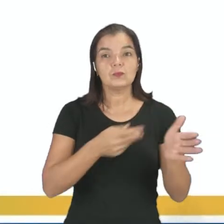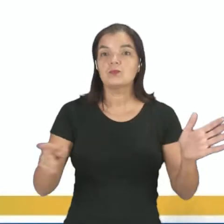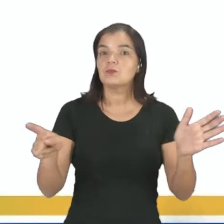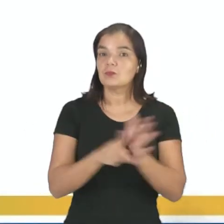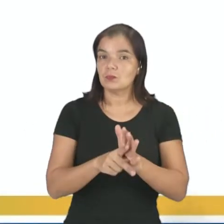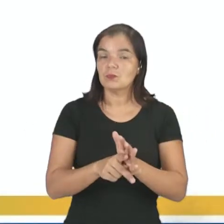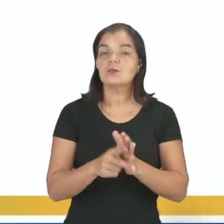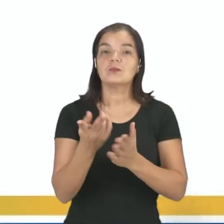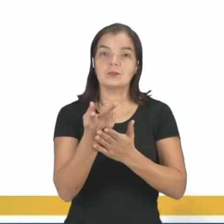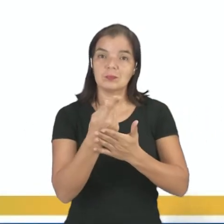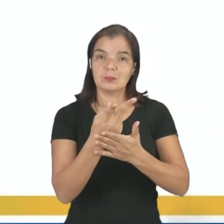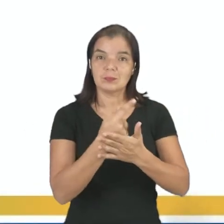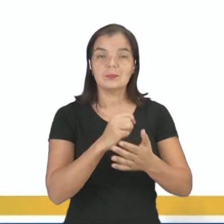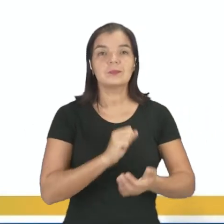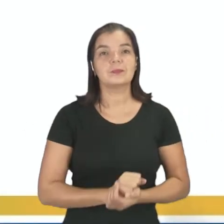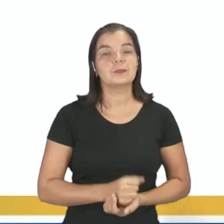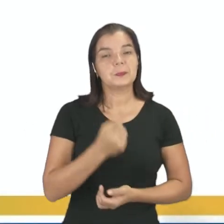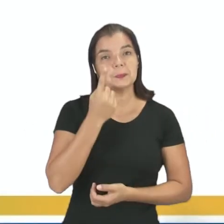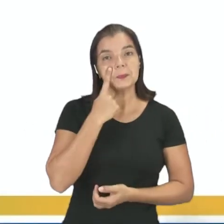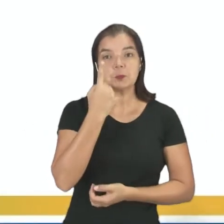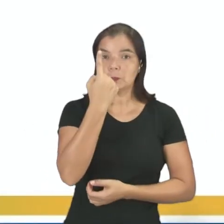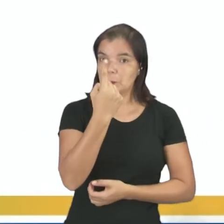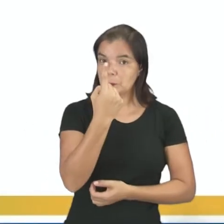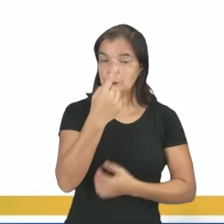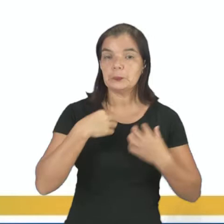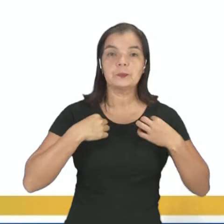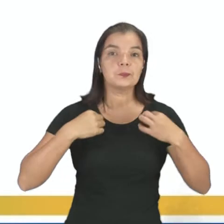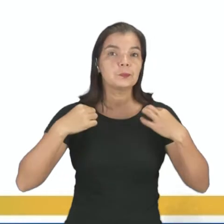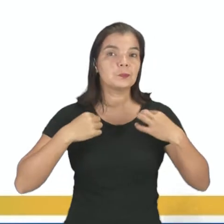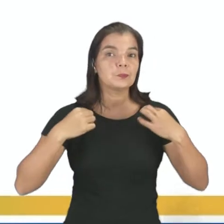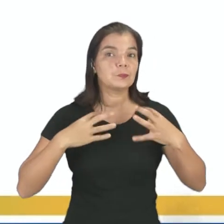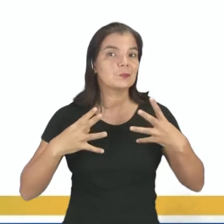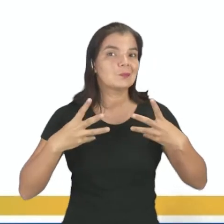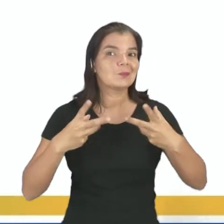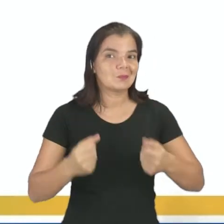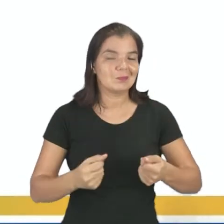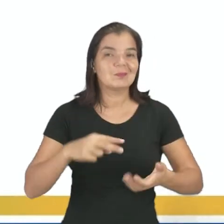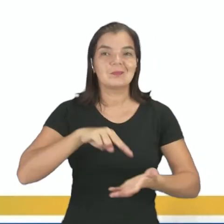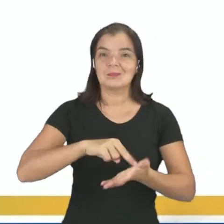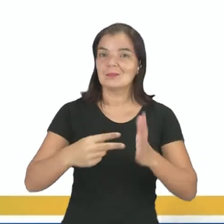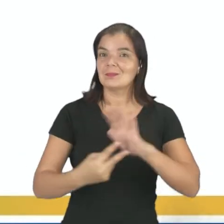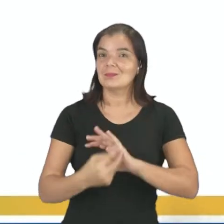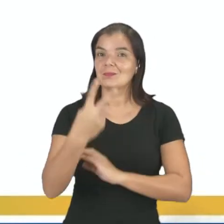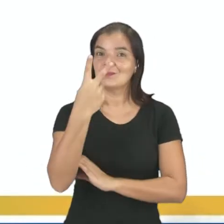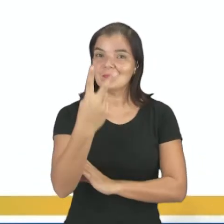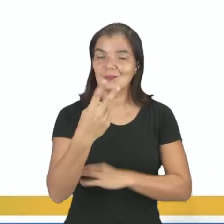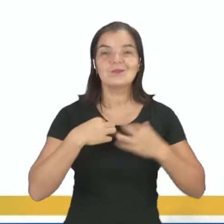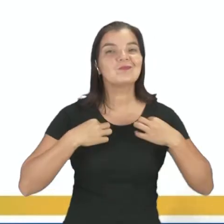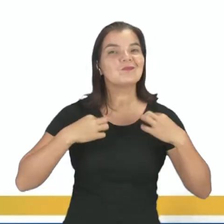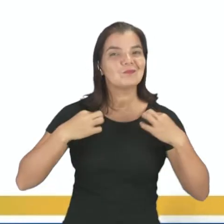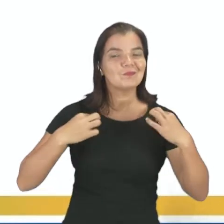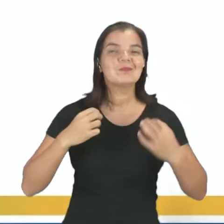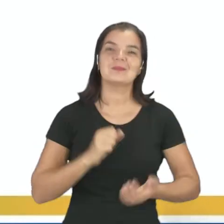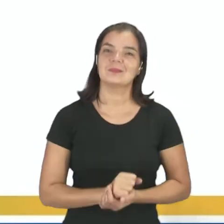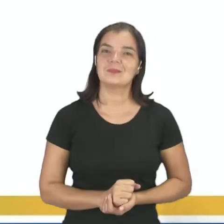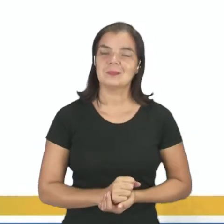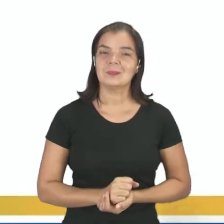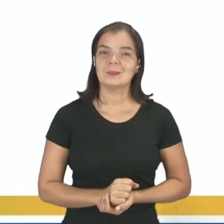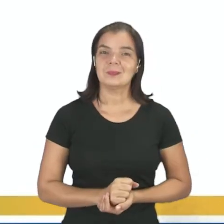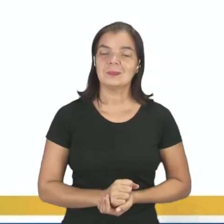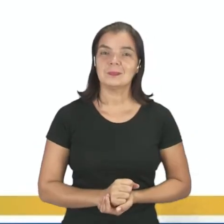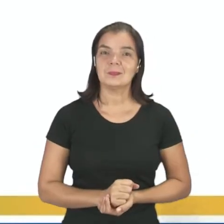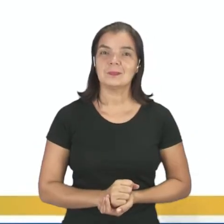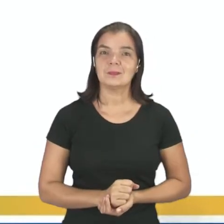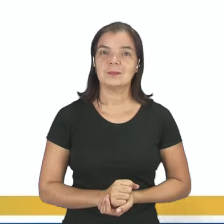específico daquele desenho. Veja que uma camiseta completa equivale a 2 camisolas, ou seja,